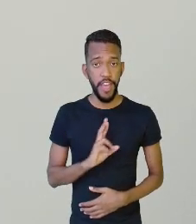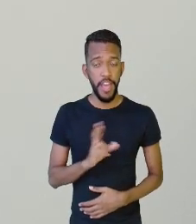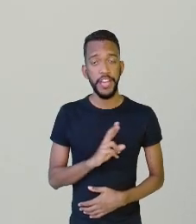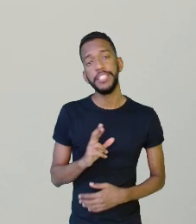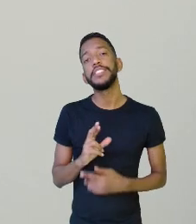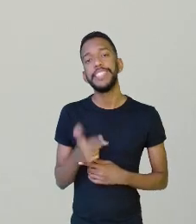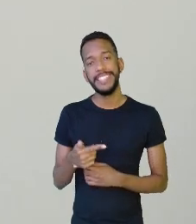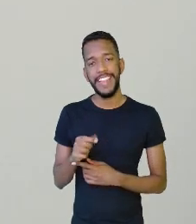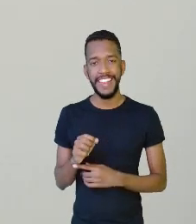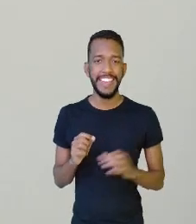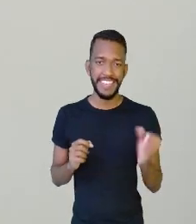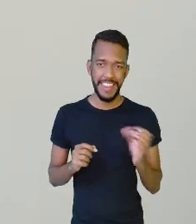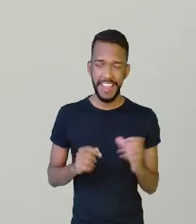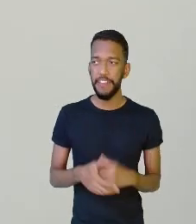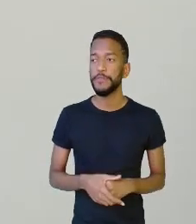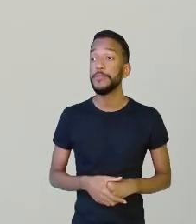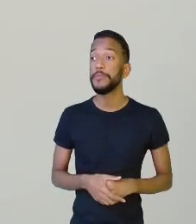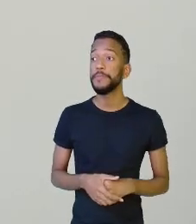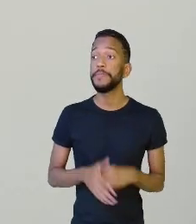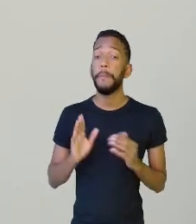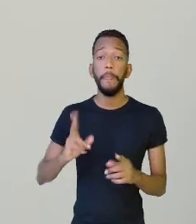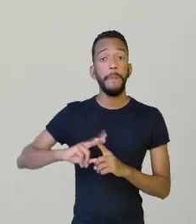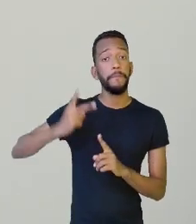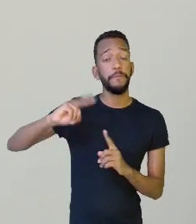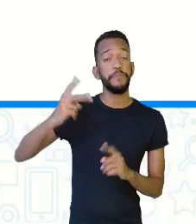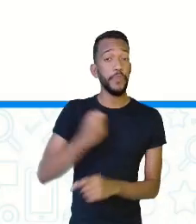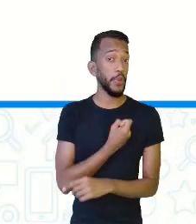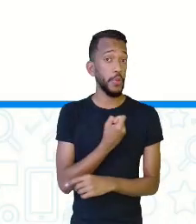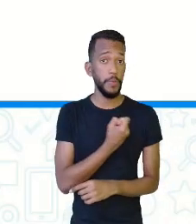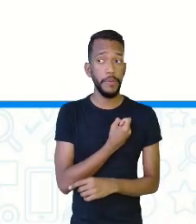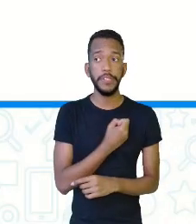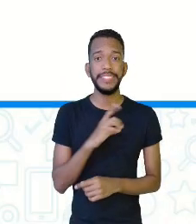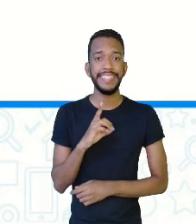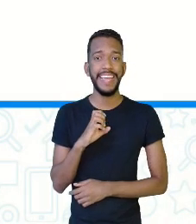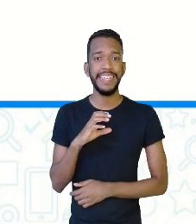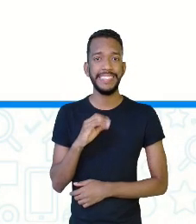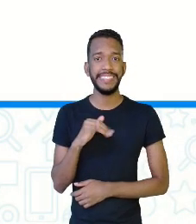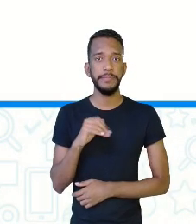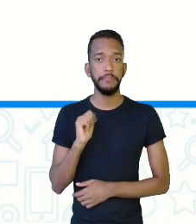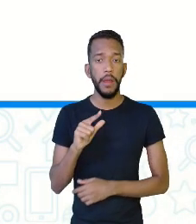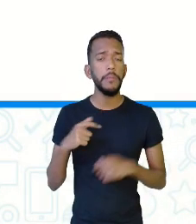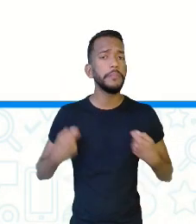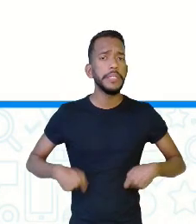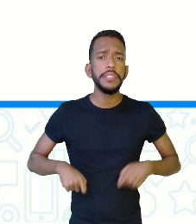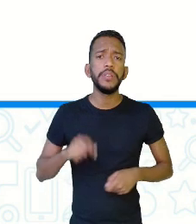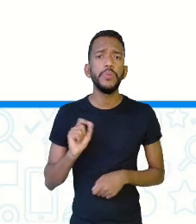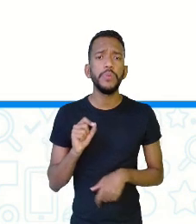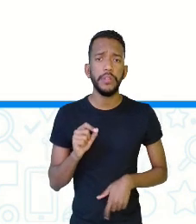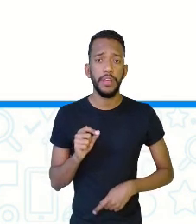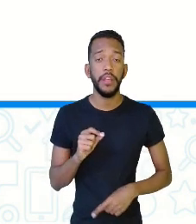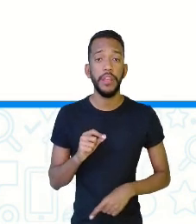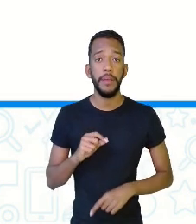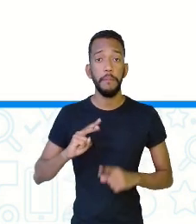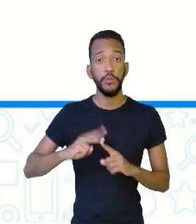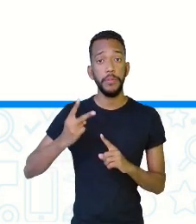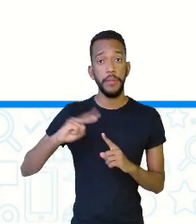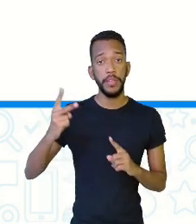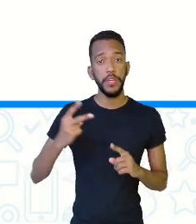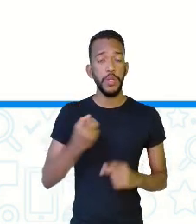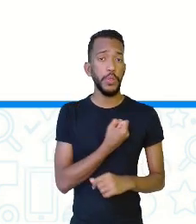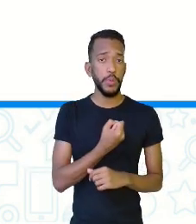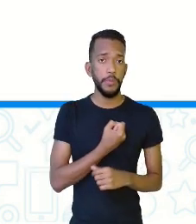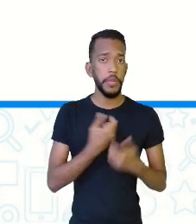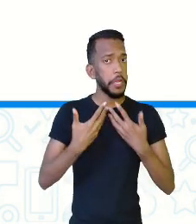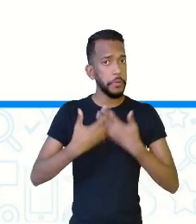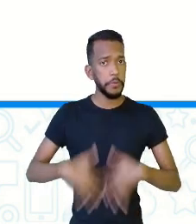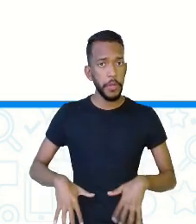89,70. Na multiplicação de números decimais, precisamos a multiplicação entre um número